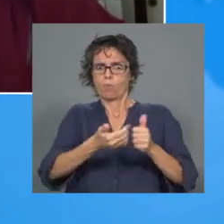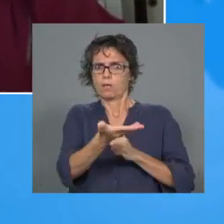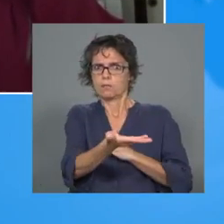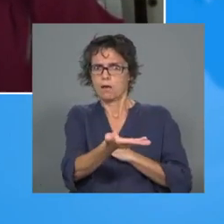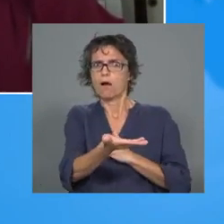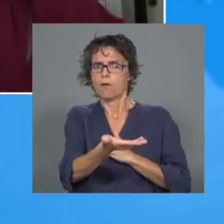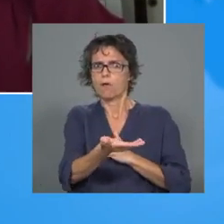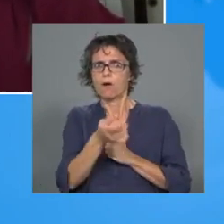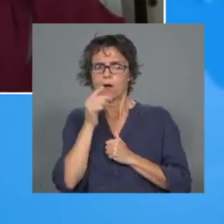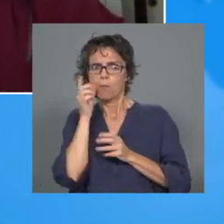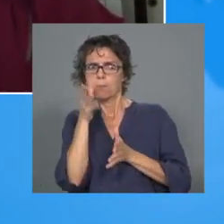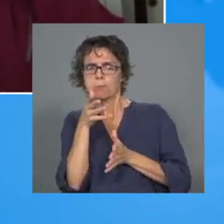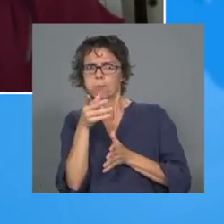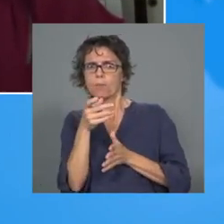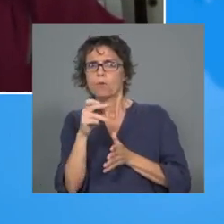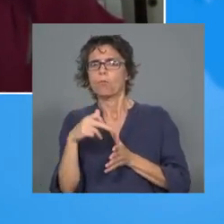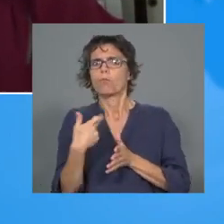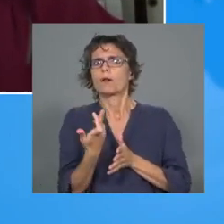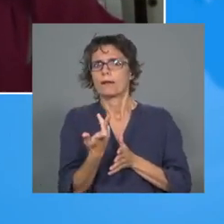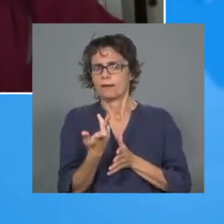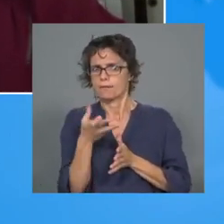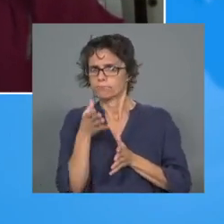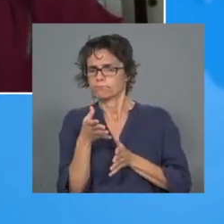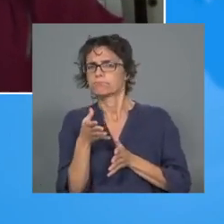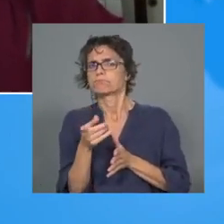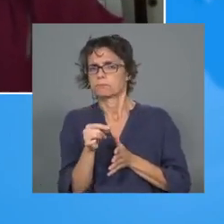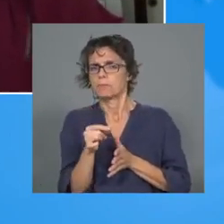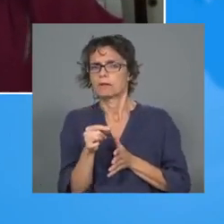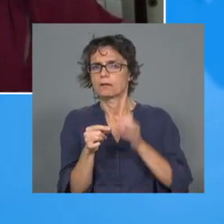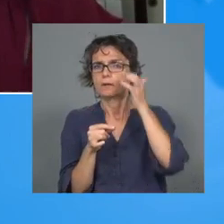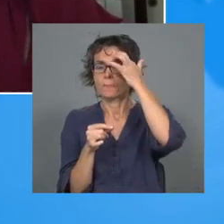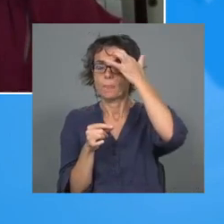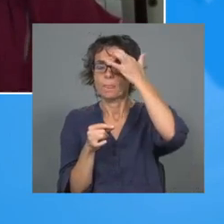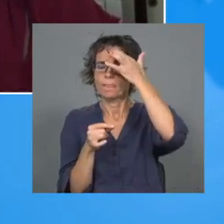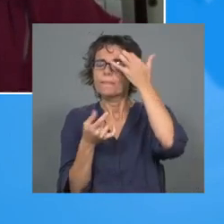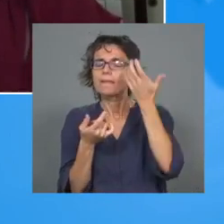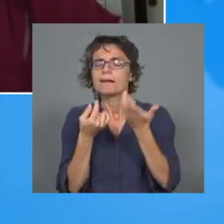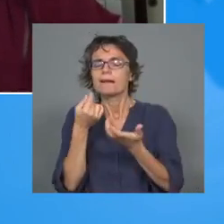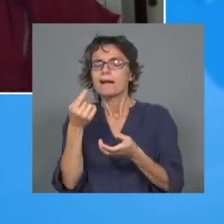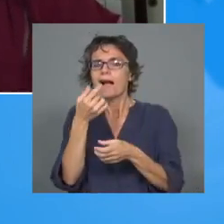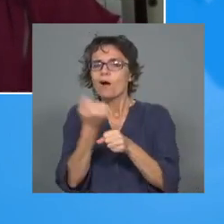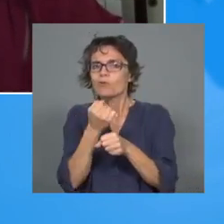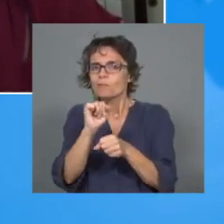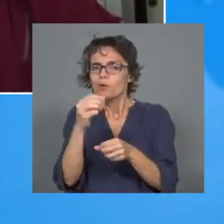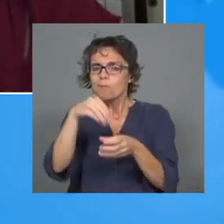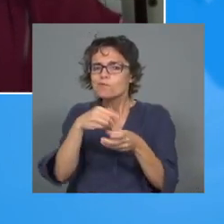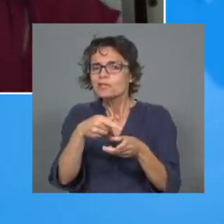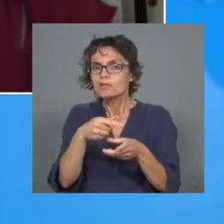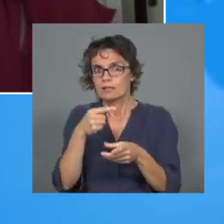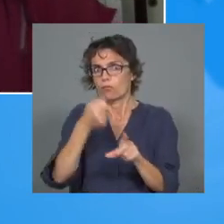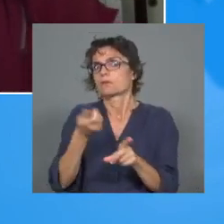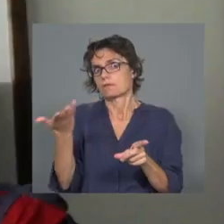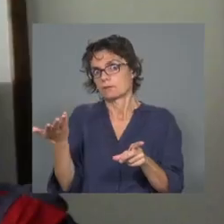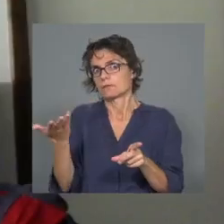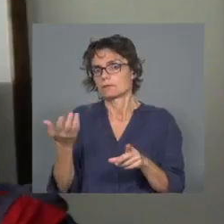querem ocupar um lugar no mercado e que é legítimo fazê-lo? É um desafio que não é fácil.